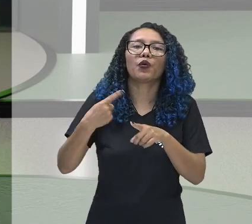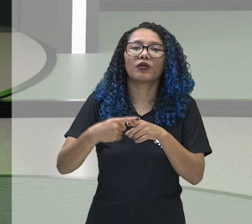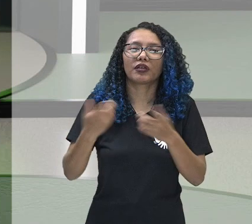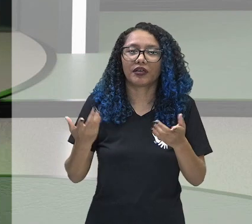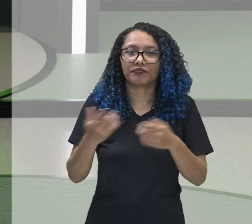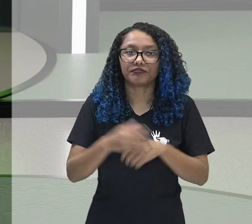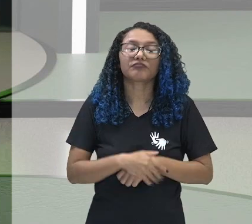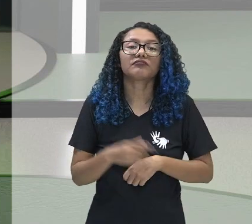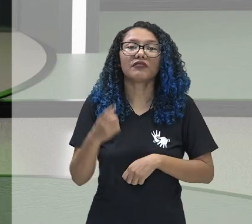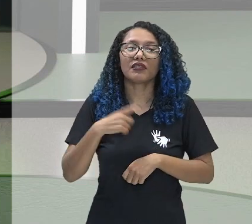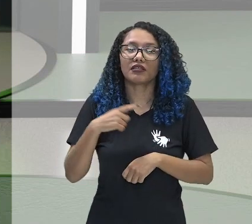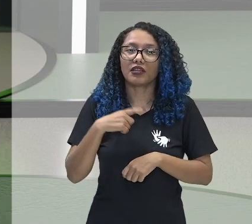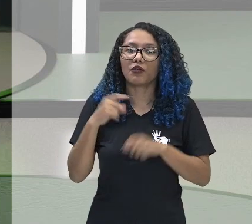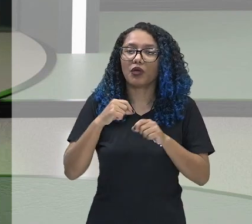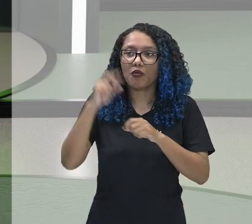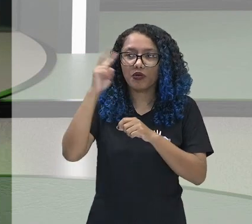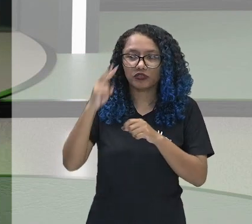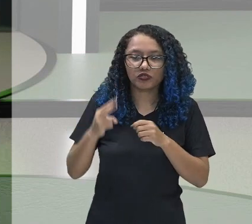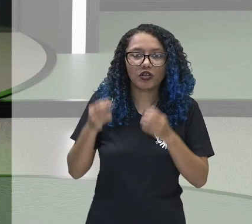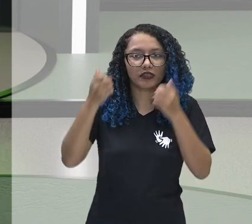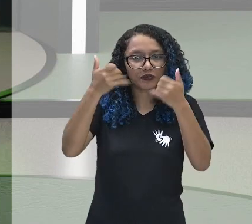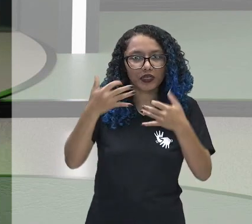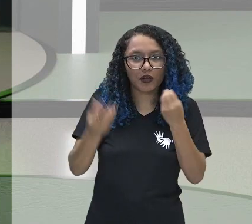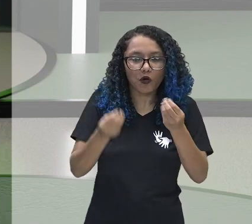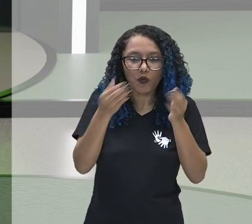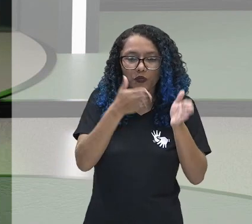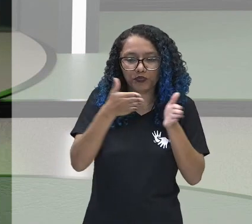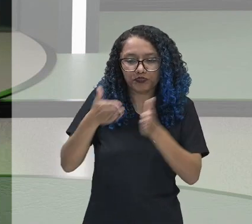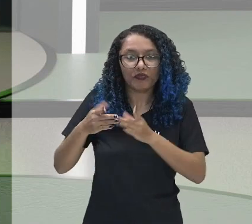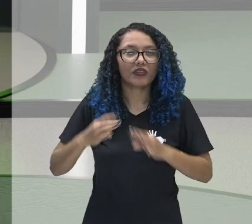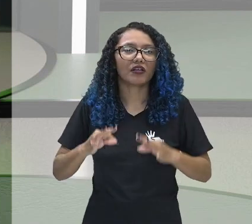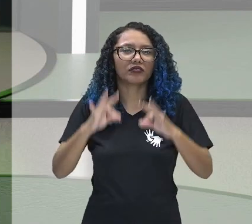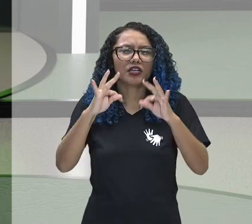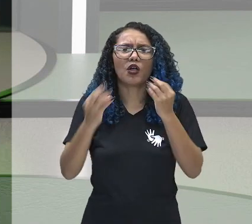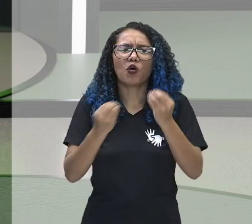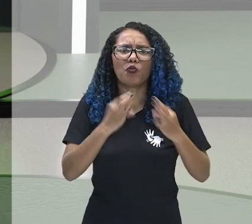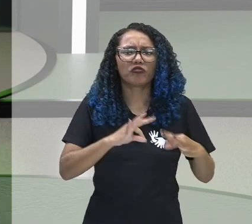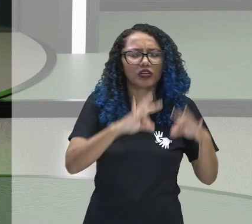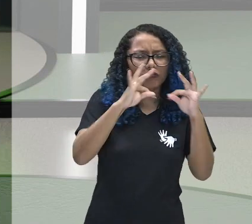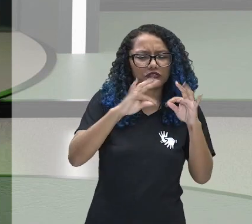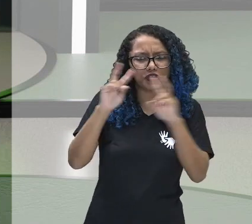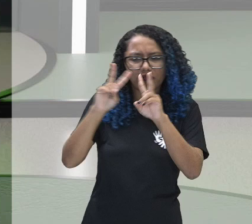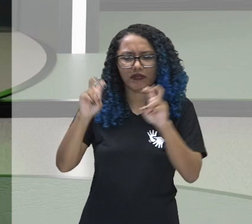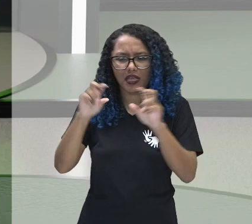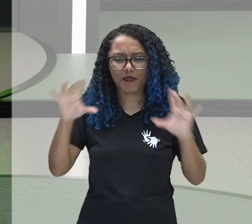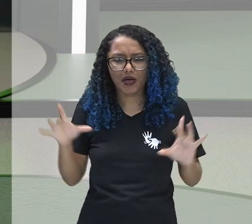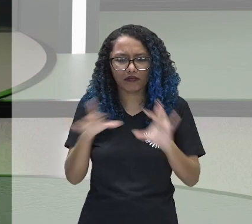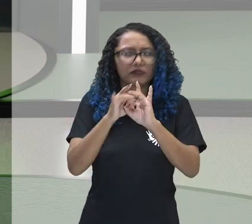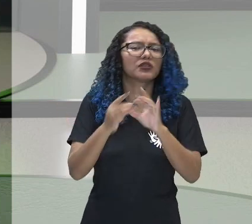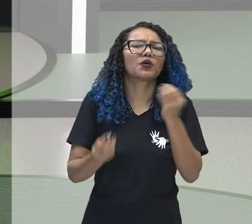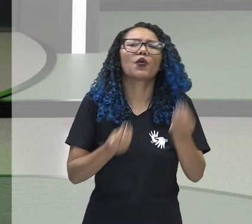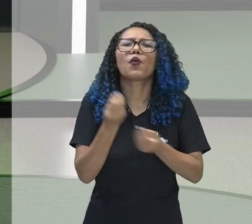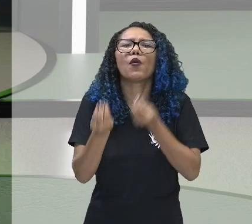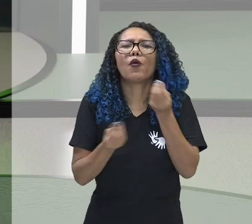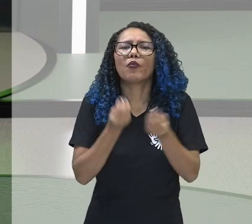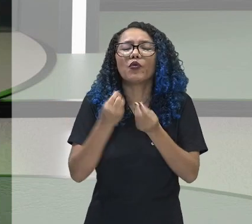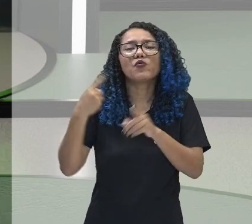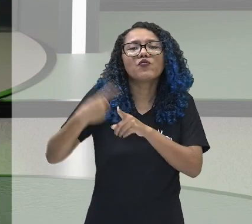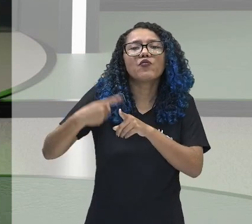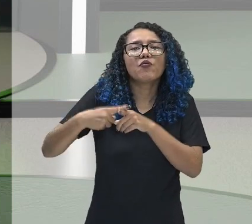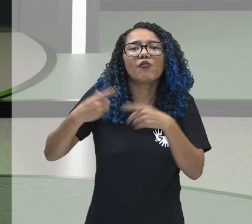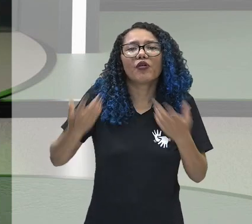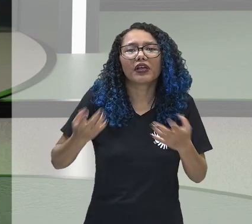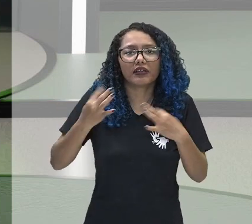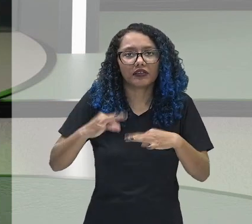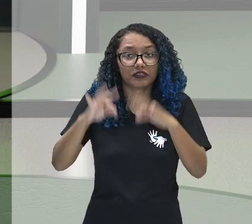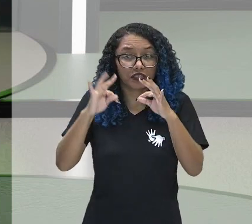tempo sobre tecnologia. E como é que a gente vai linkar ela com o nosso conteúdo de hoje? É porque tecnologia